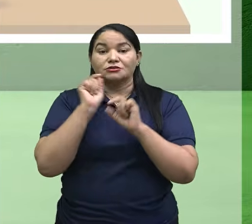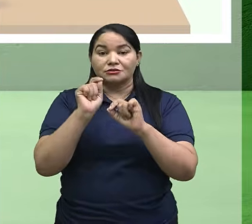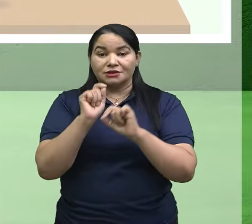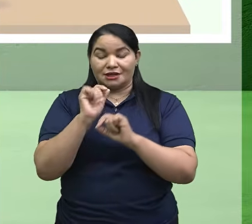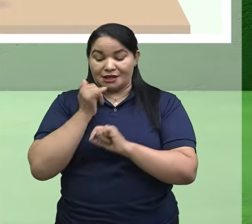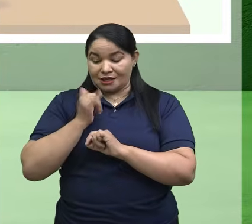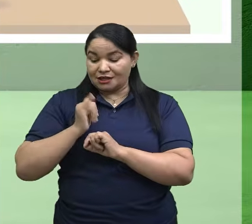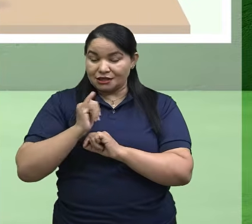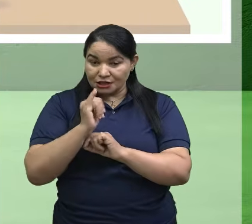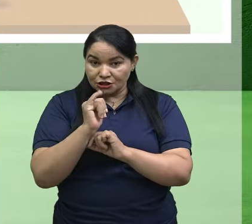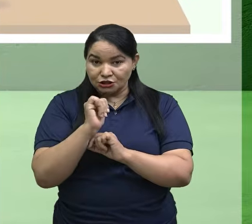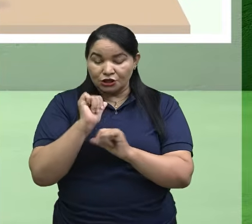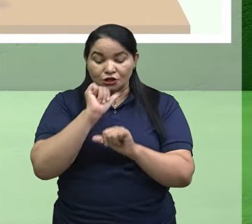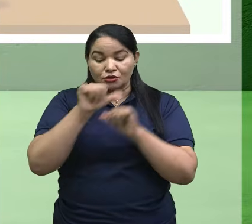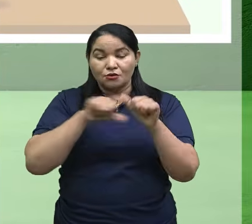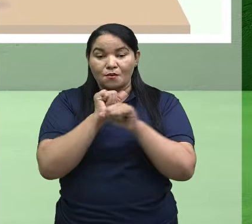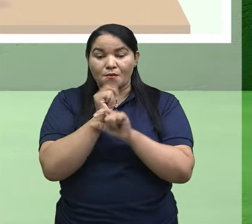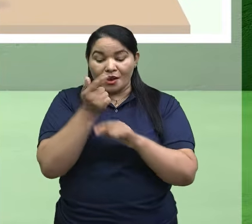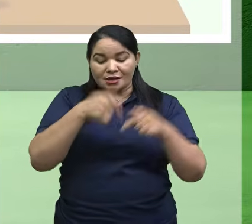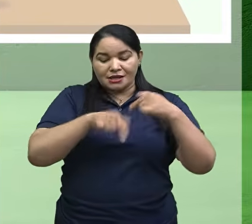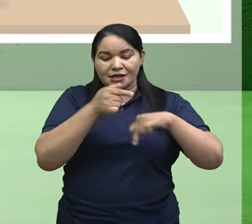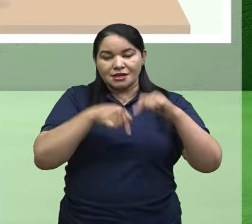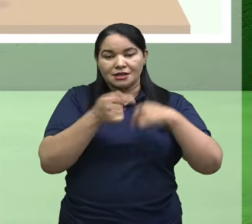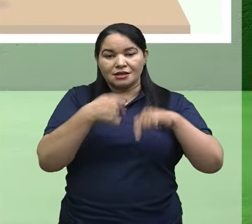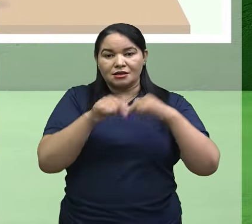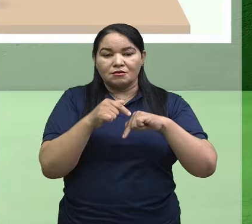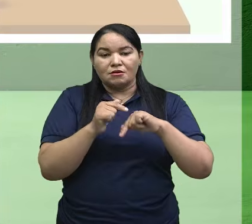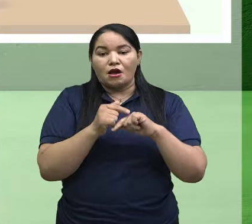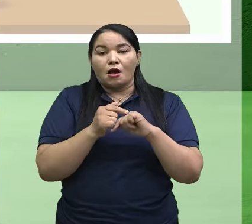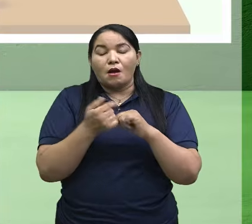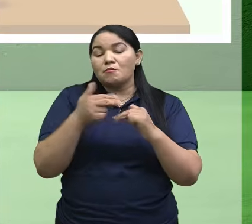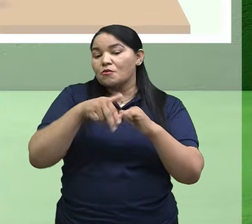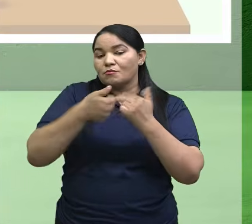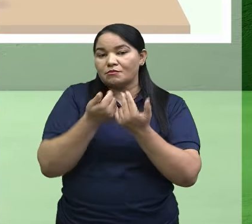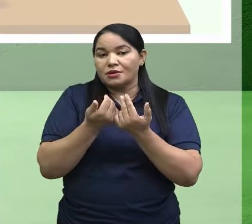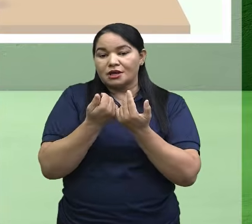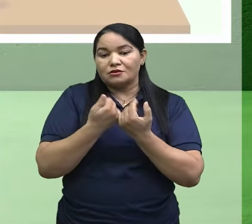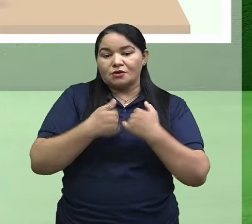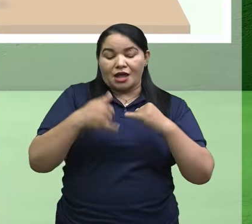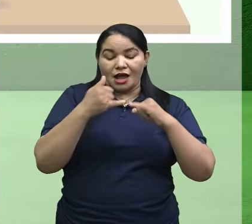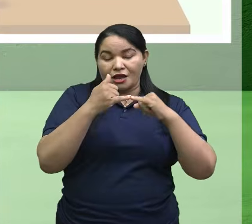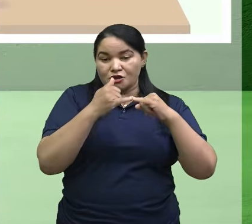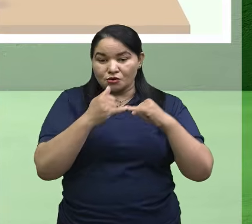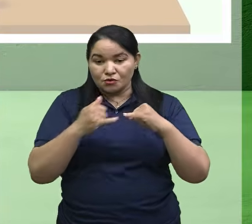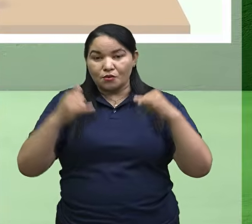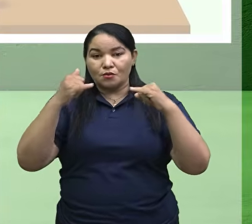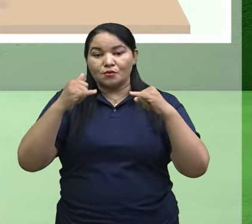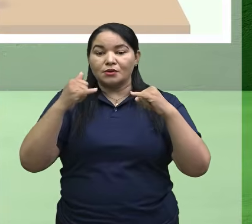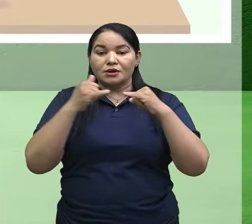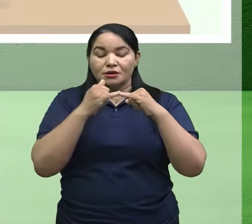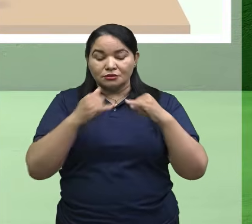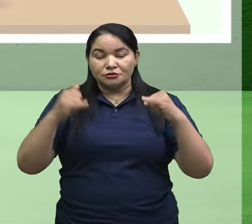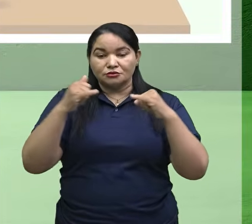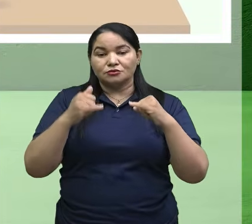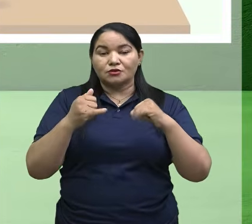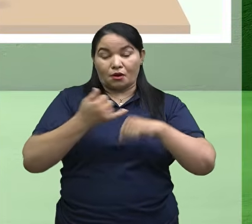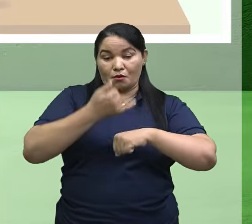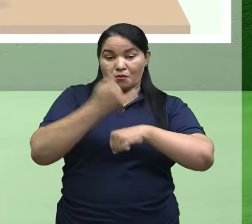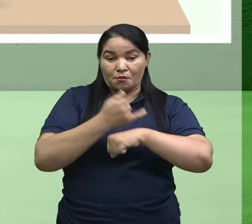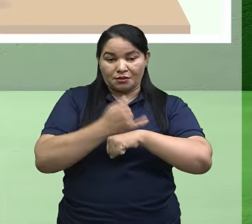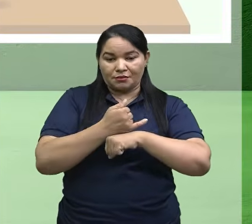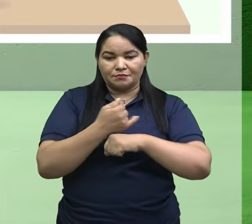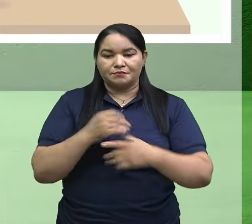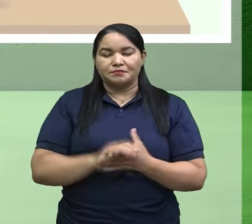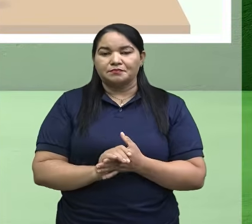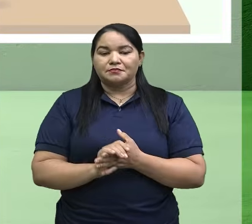elétrica em energia química a partir de uma corrente elétrica passando por esse metal. Nesse caso, a